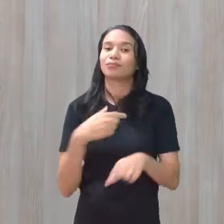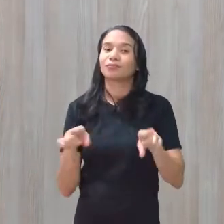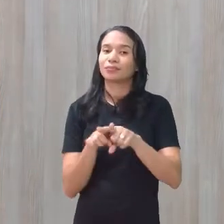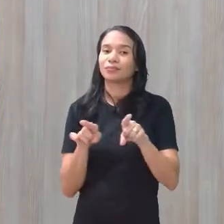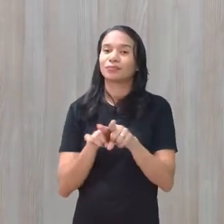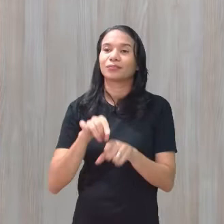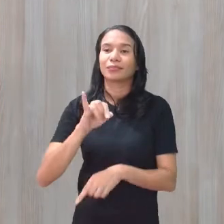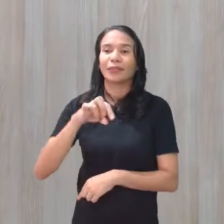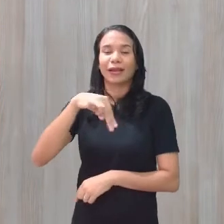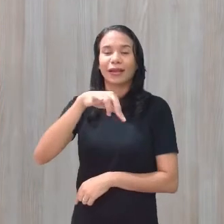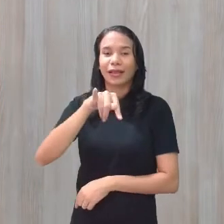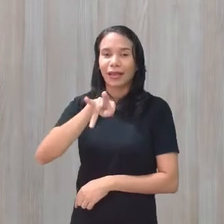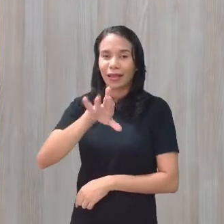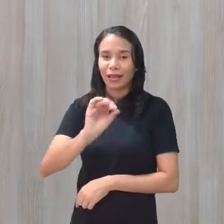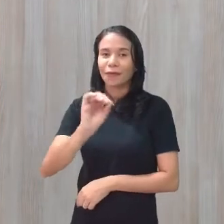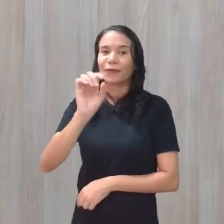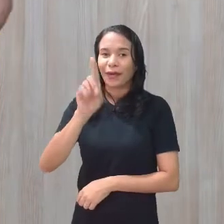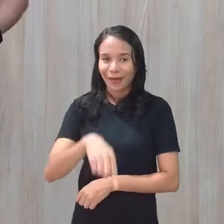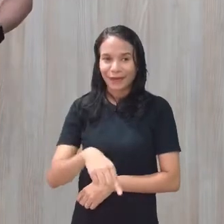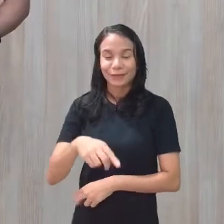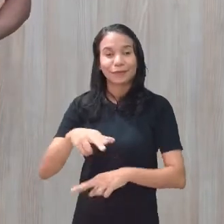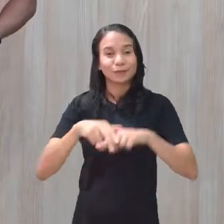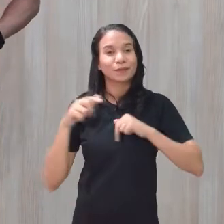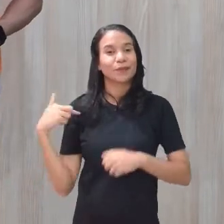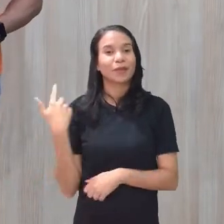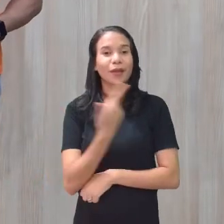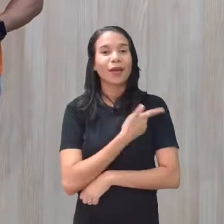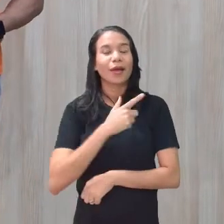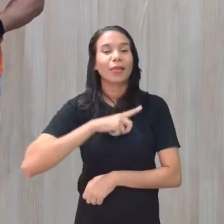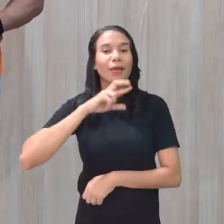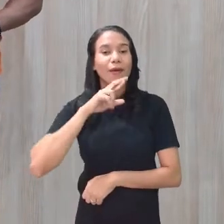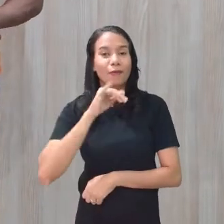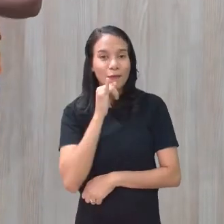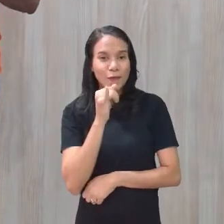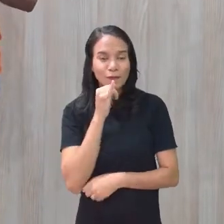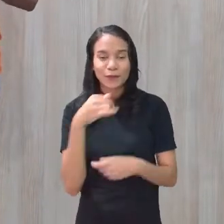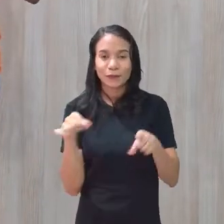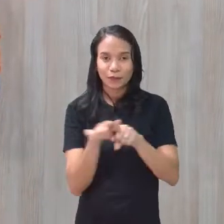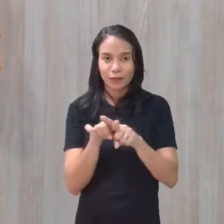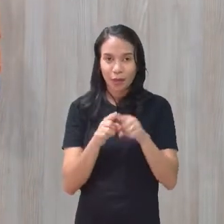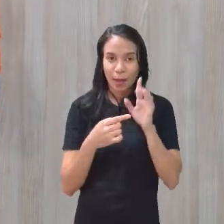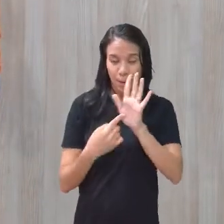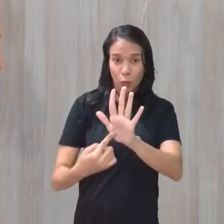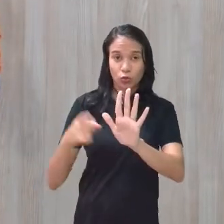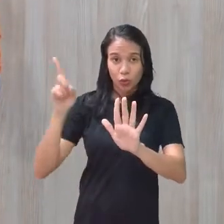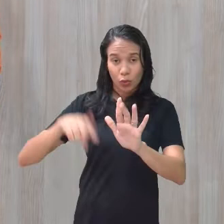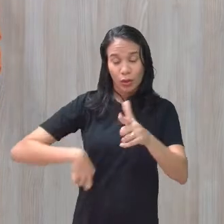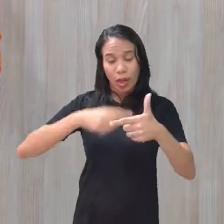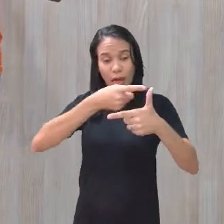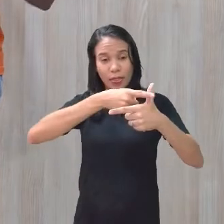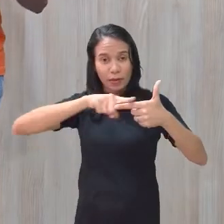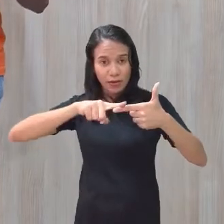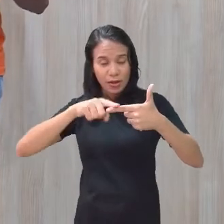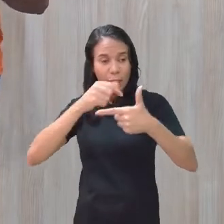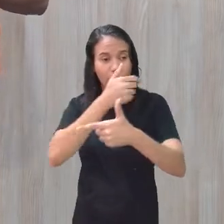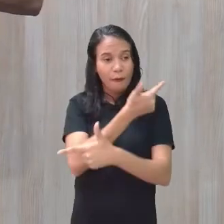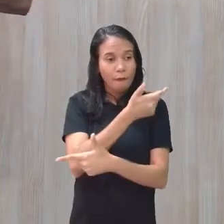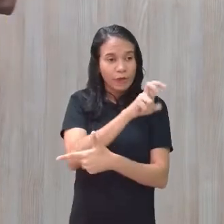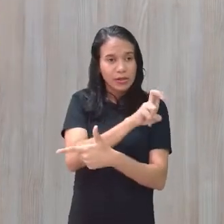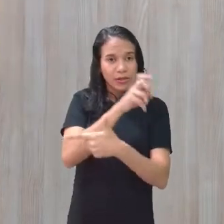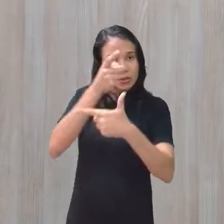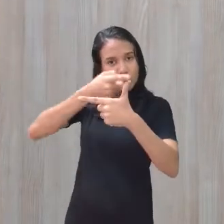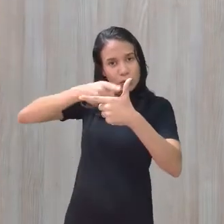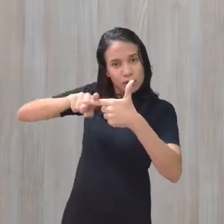Racionais. A gente chega no exemplo que eu coloquei anteriormente, a divisão de 25 por 2.